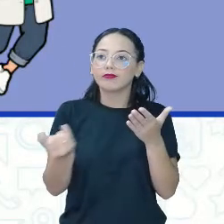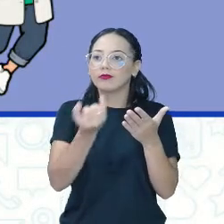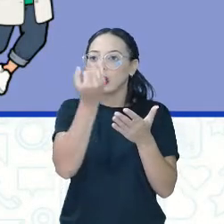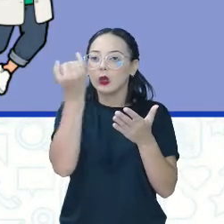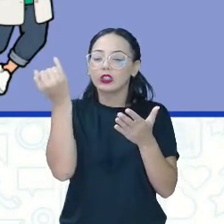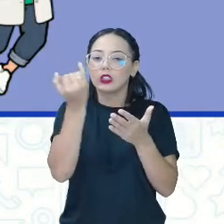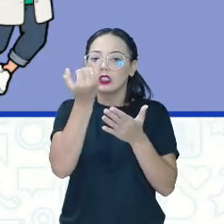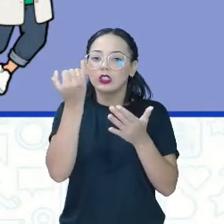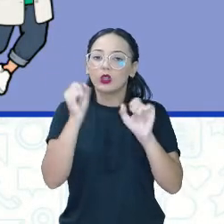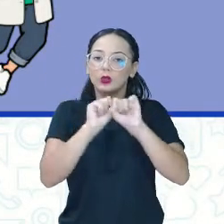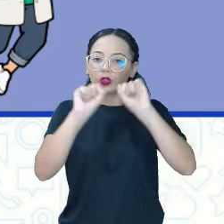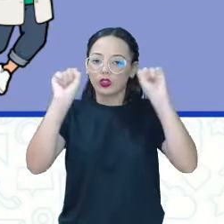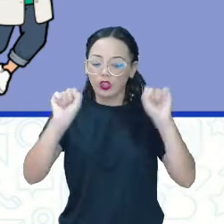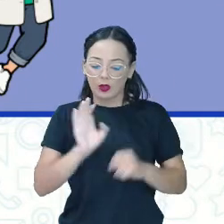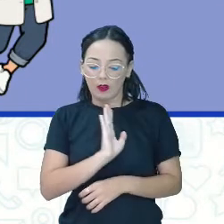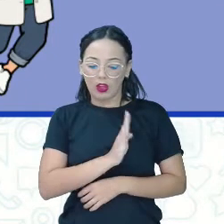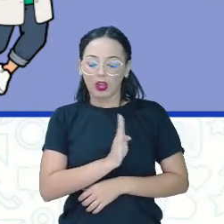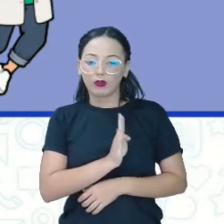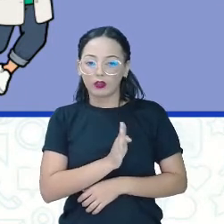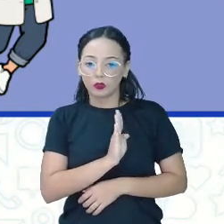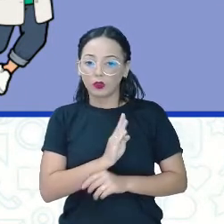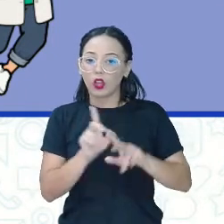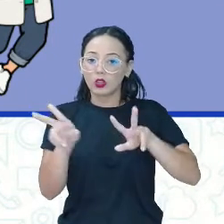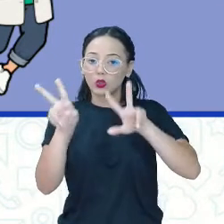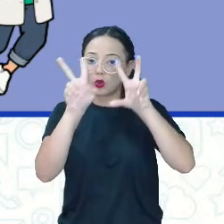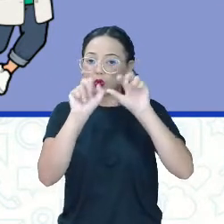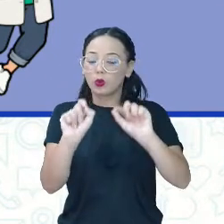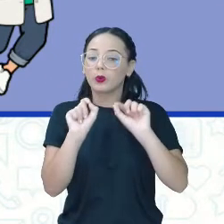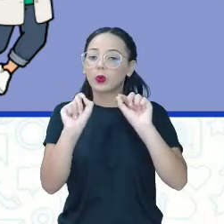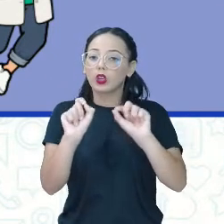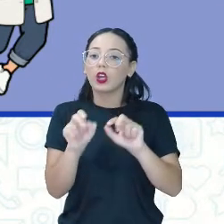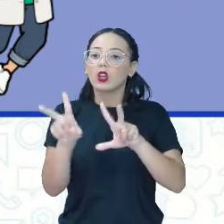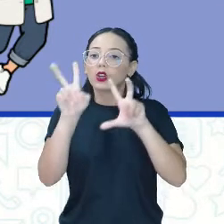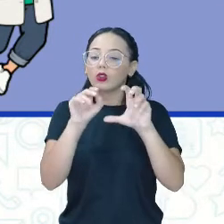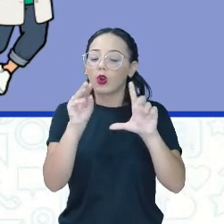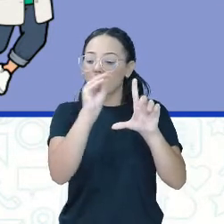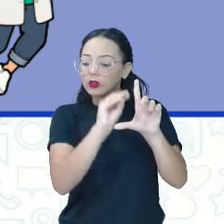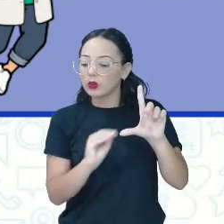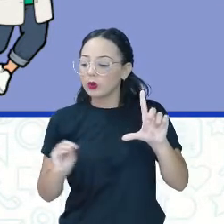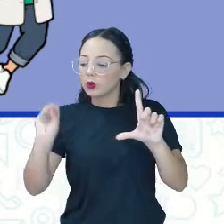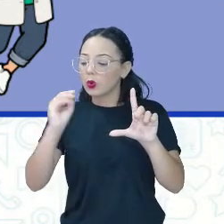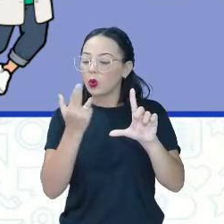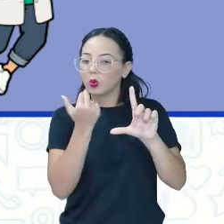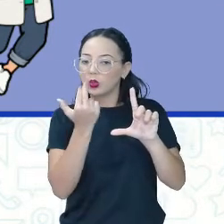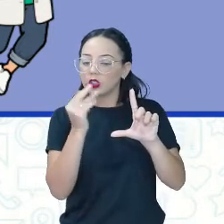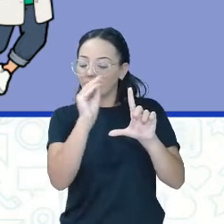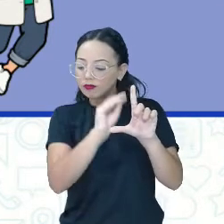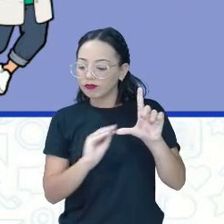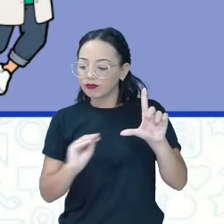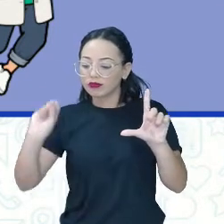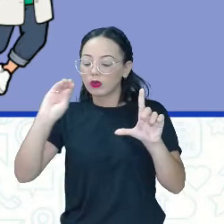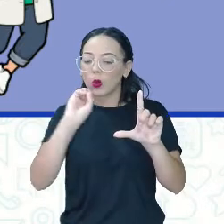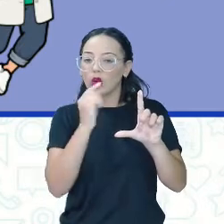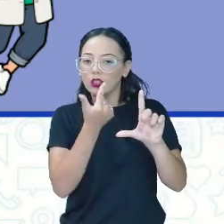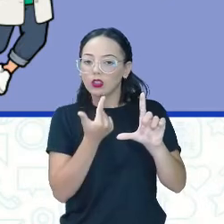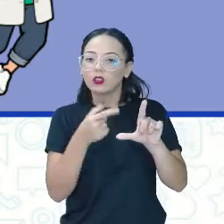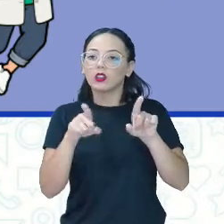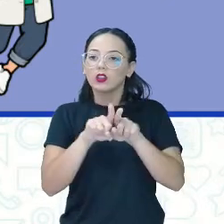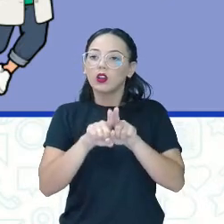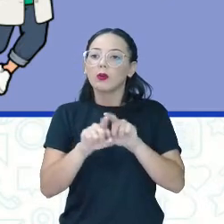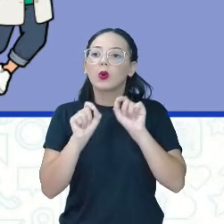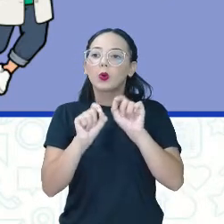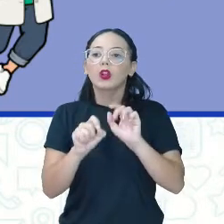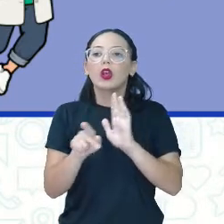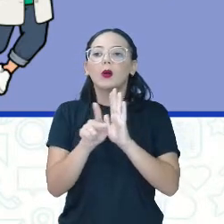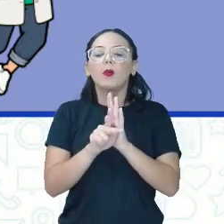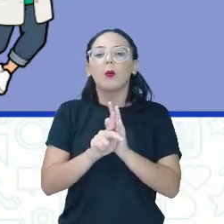importância do sistema cardiovascular no que diz respeito à distribuição de nutrientes, de oxigênio, a coleta de